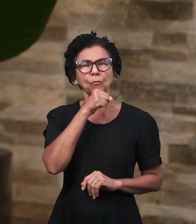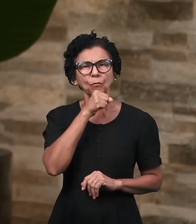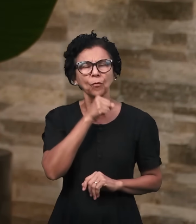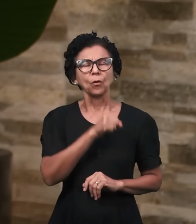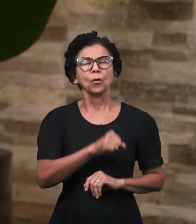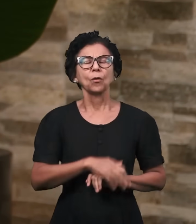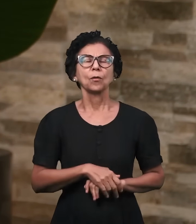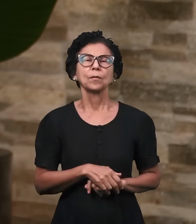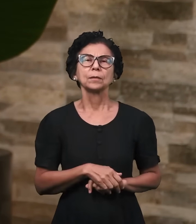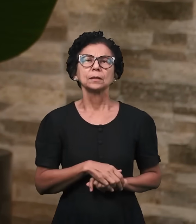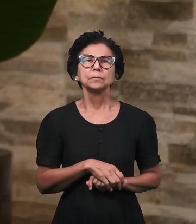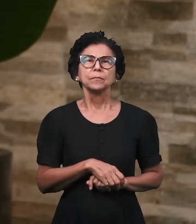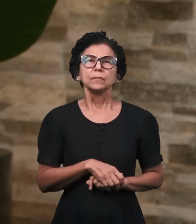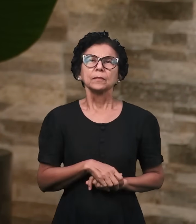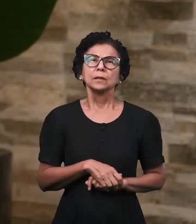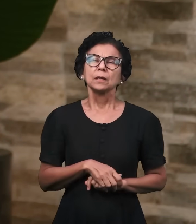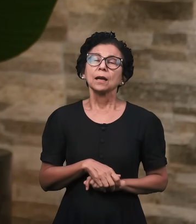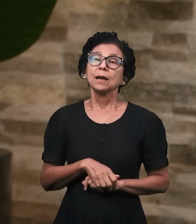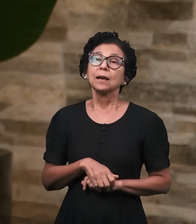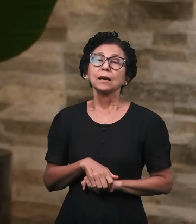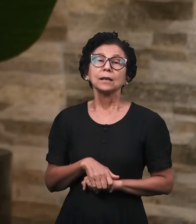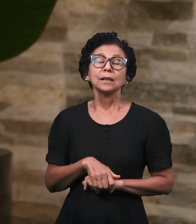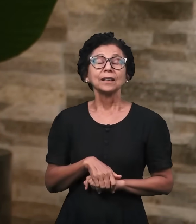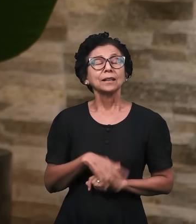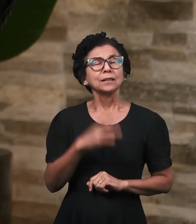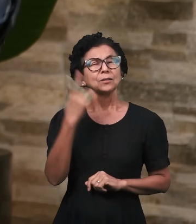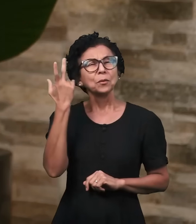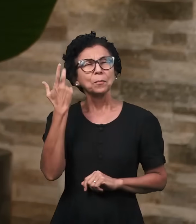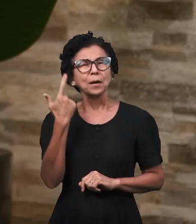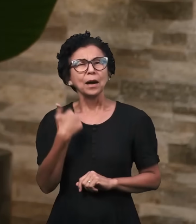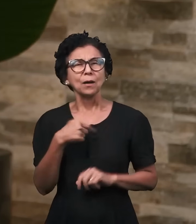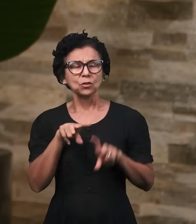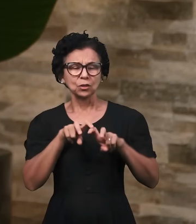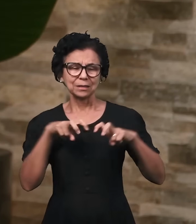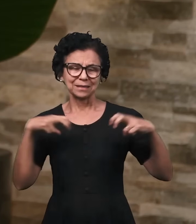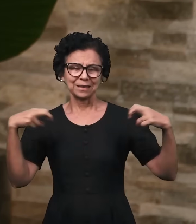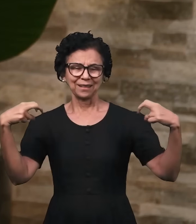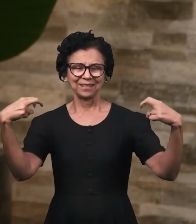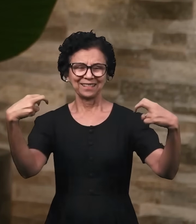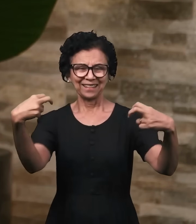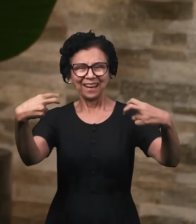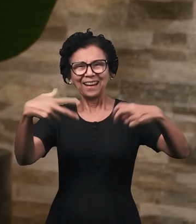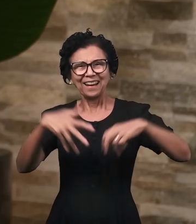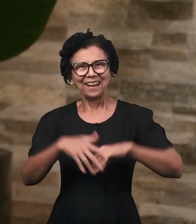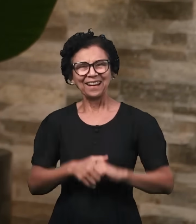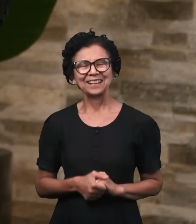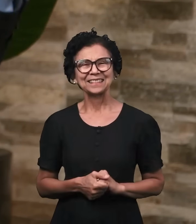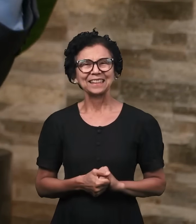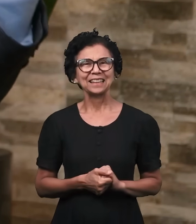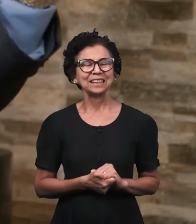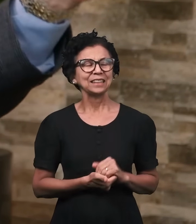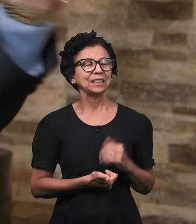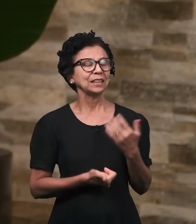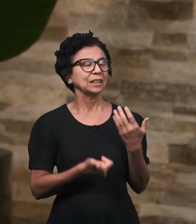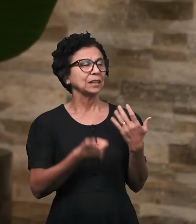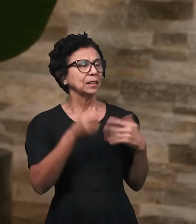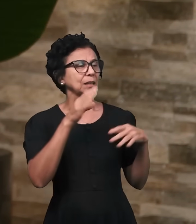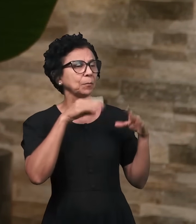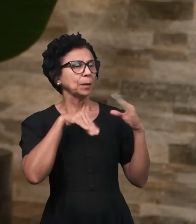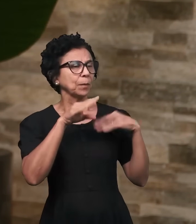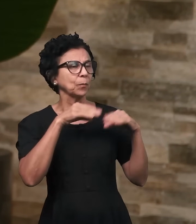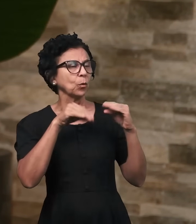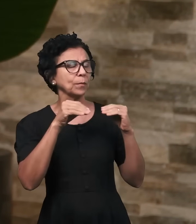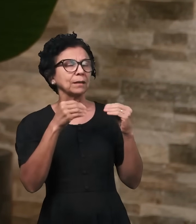comum é nós contarmos as experiências. Sabe como surgiu aquela igreja? Como foi esse Manaim? Como foi esse